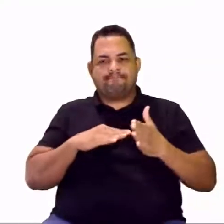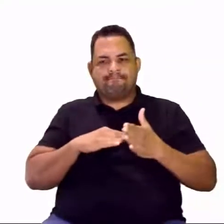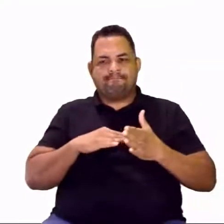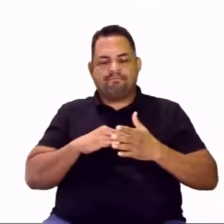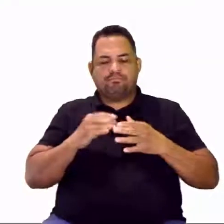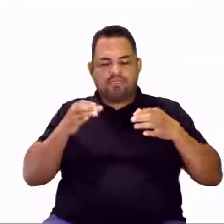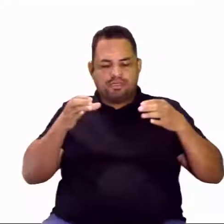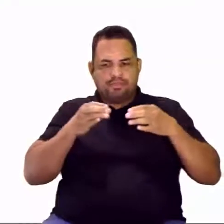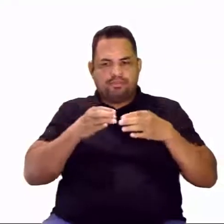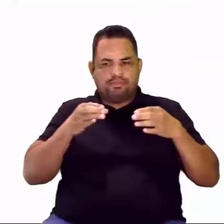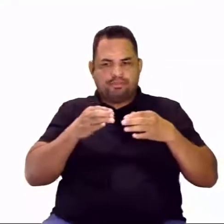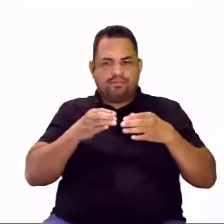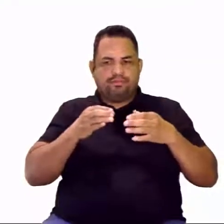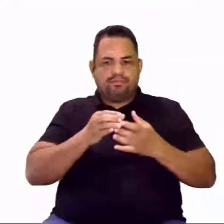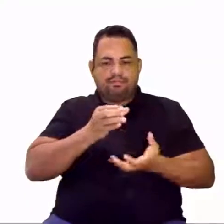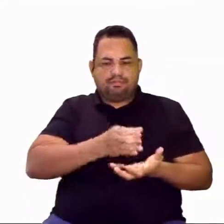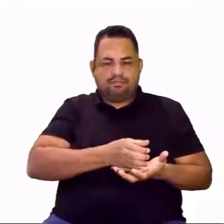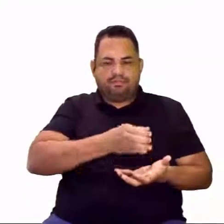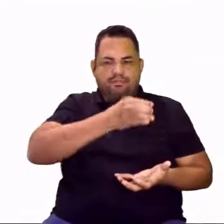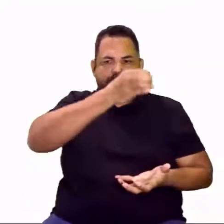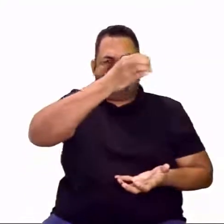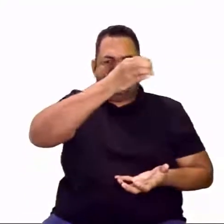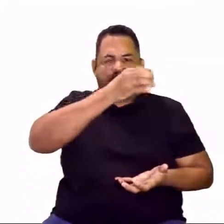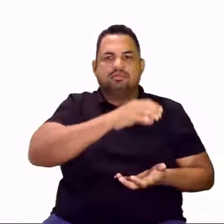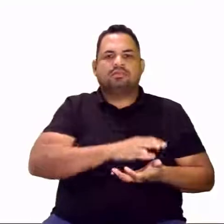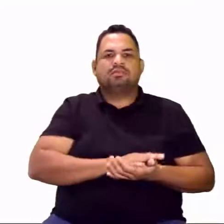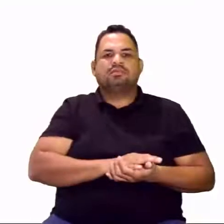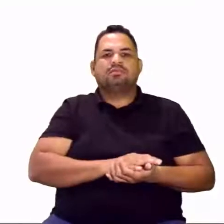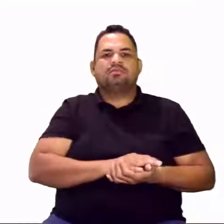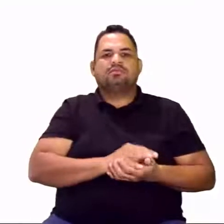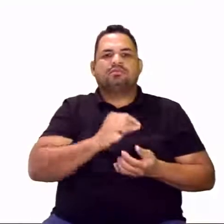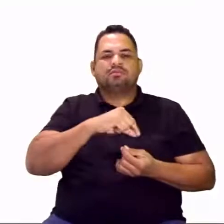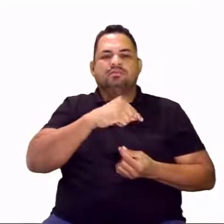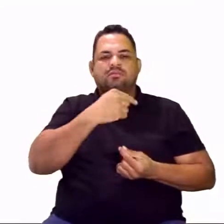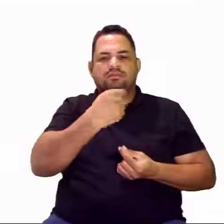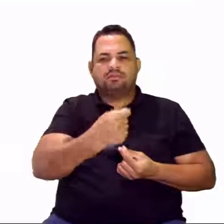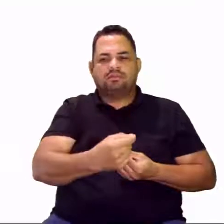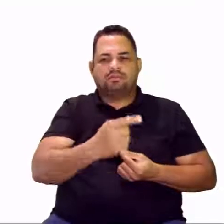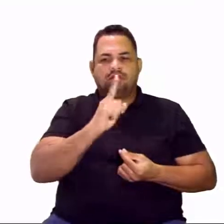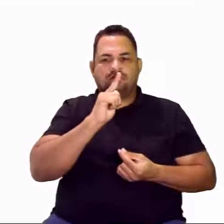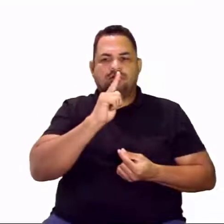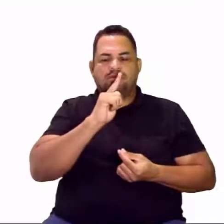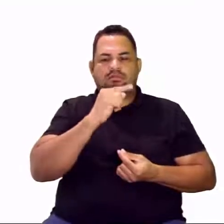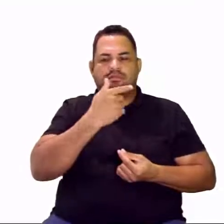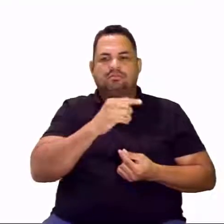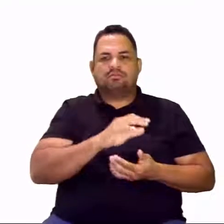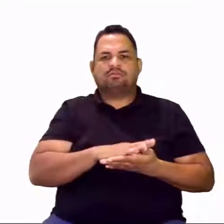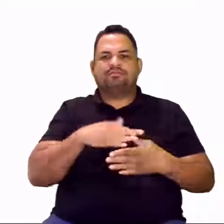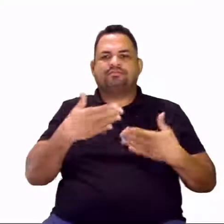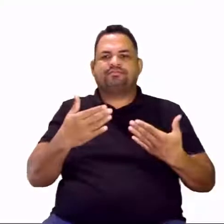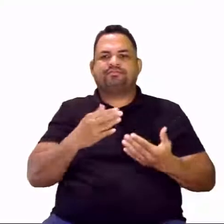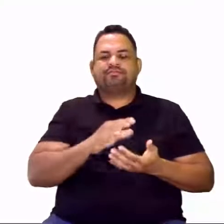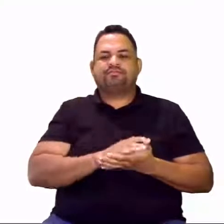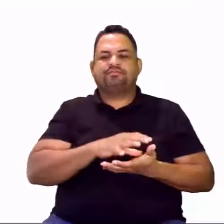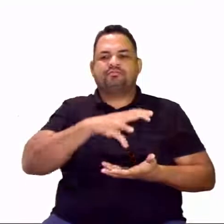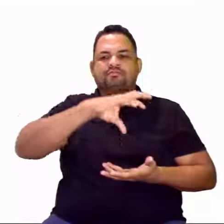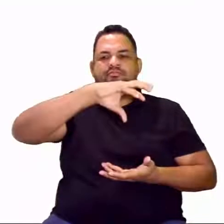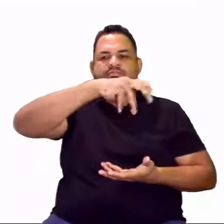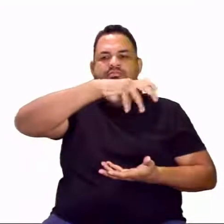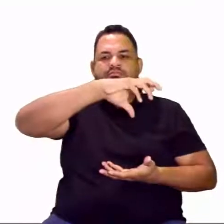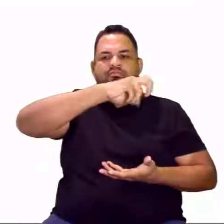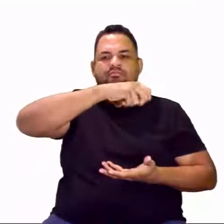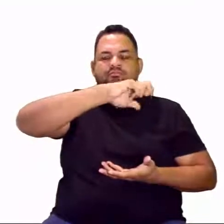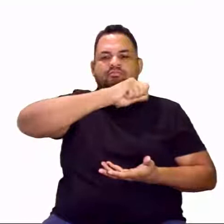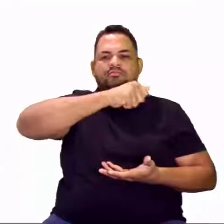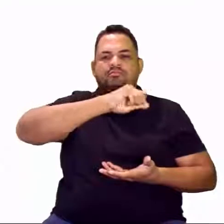a pressão atmosférica no escoamento da água, na situação de que a garrafa foi